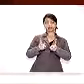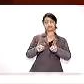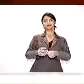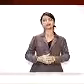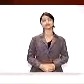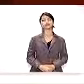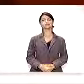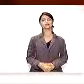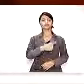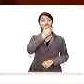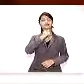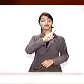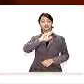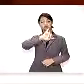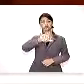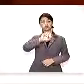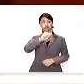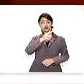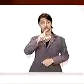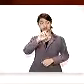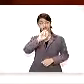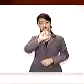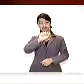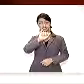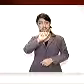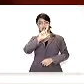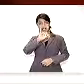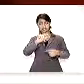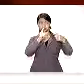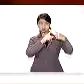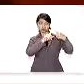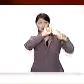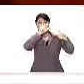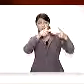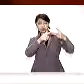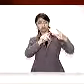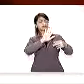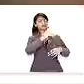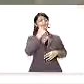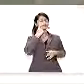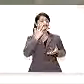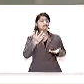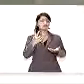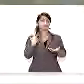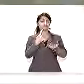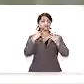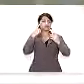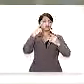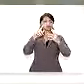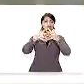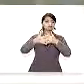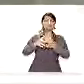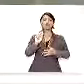O João saiad é um deles porque veja a a questão é a seguinte vossa excelência disse que